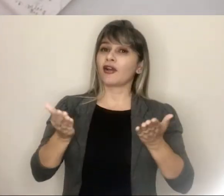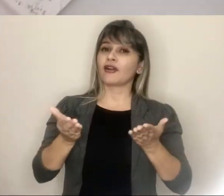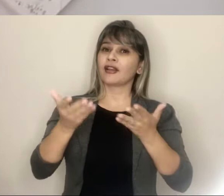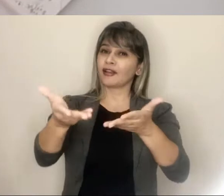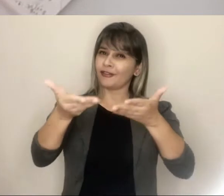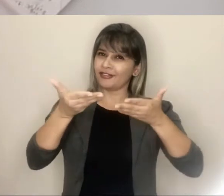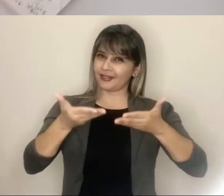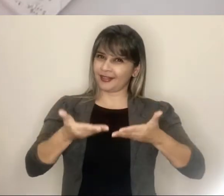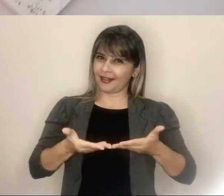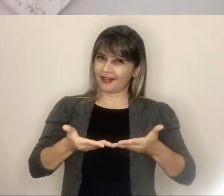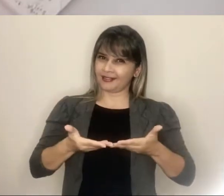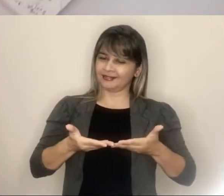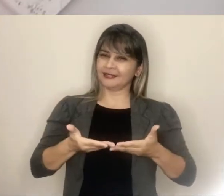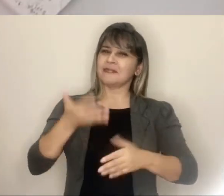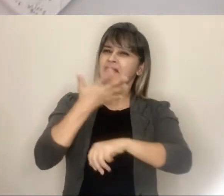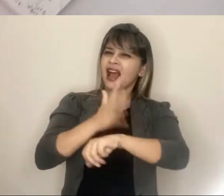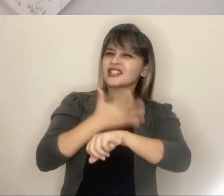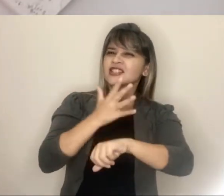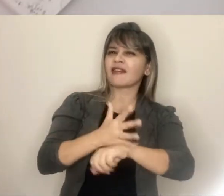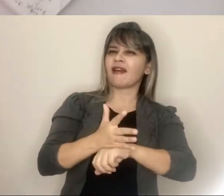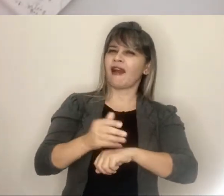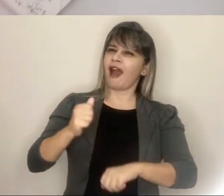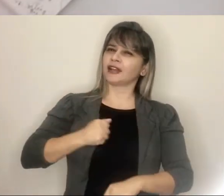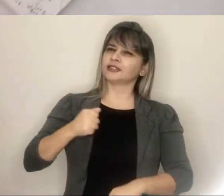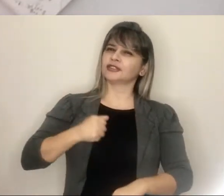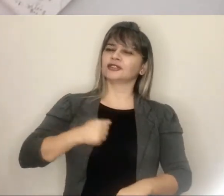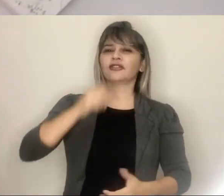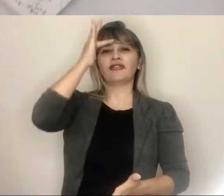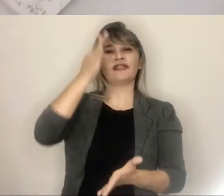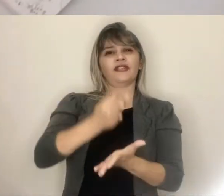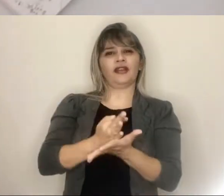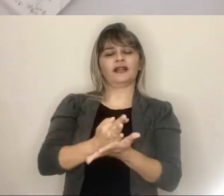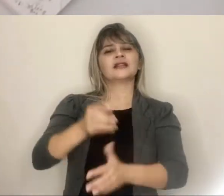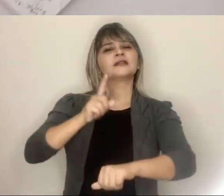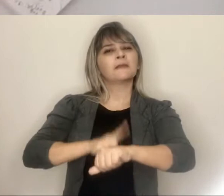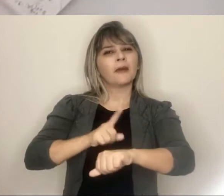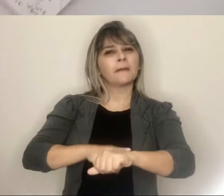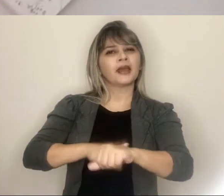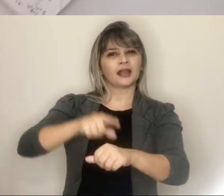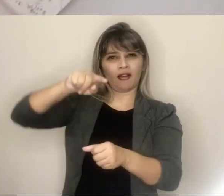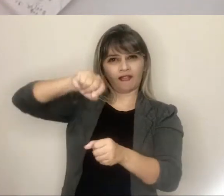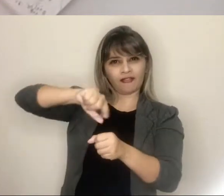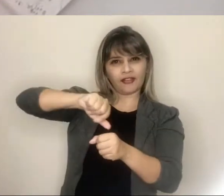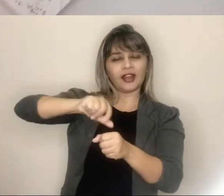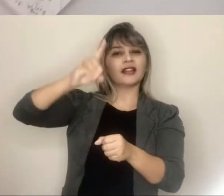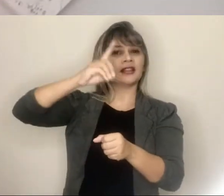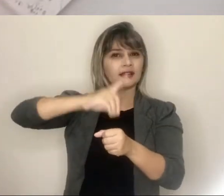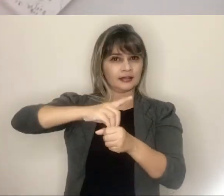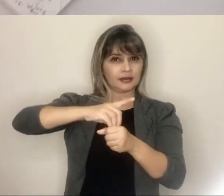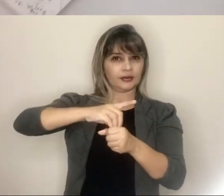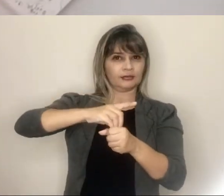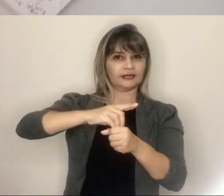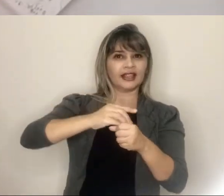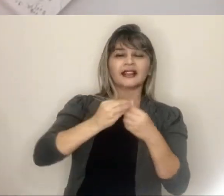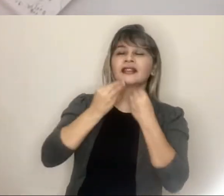palavra, nesse momento, eu quero te convidar a exercer também uma atitude de fé. Realizando a sua